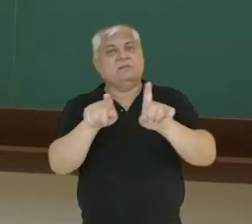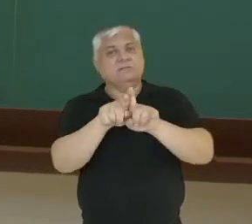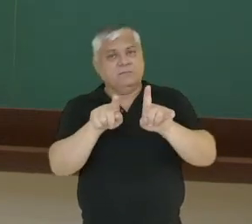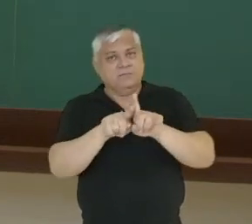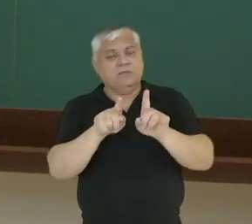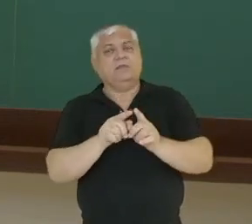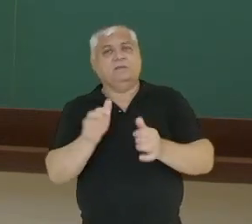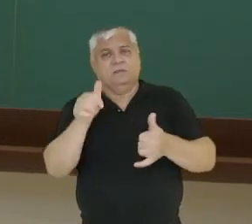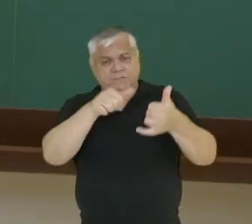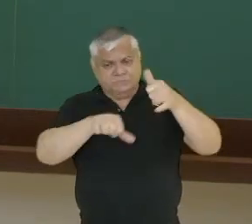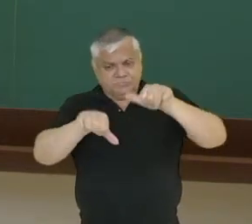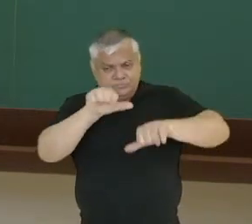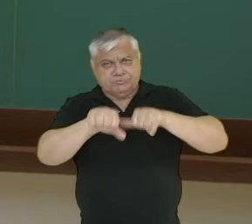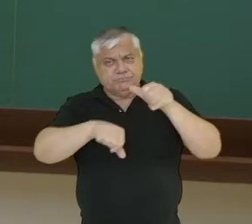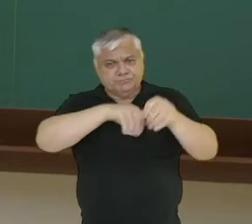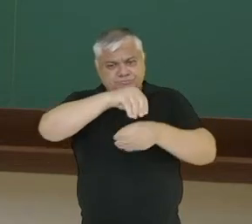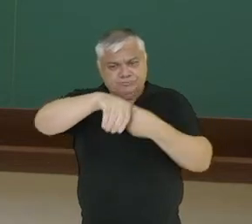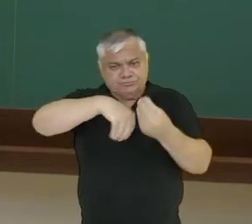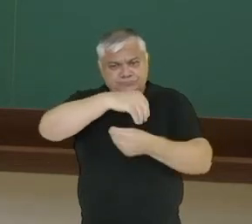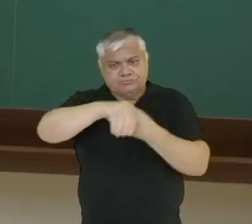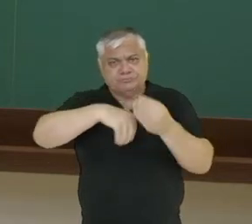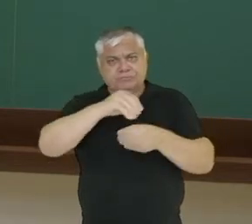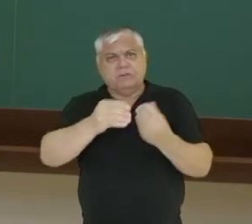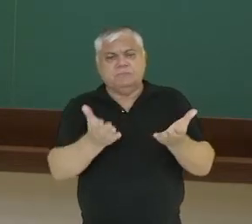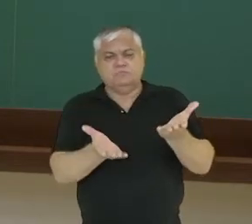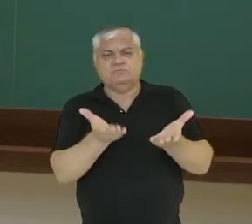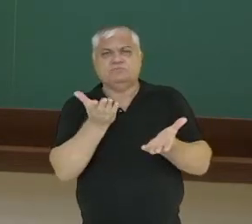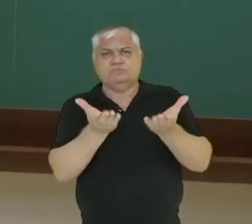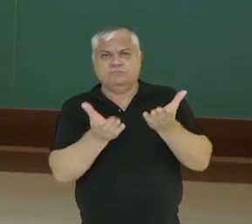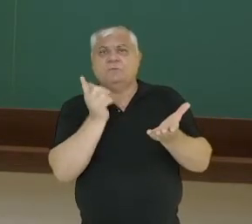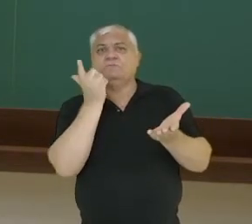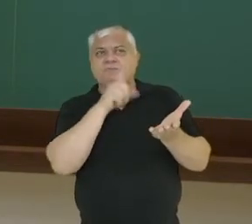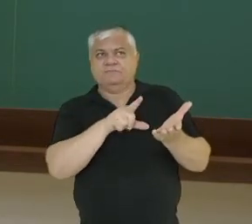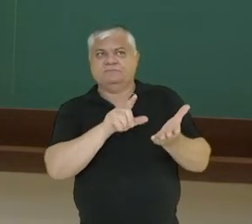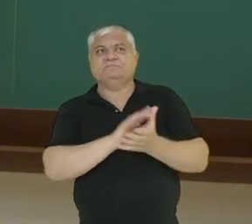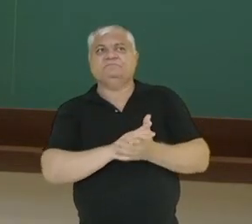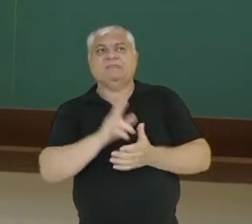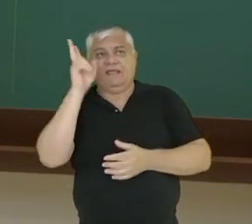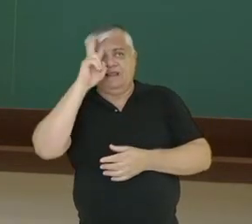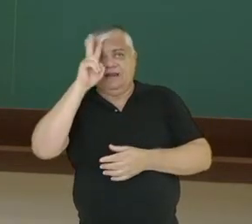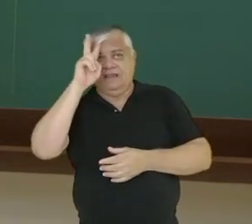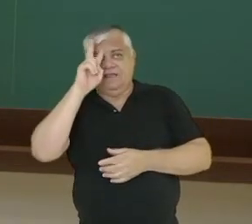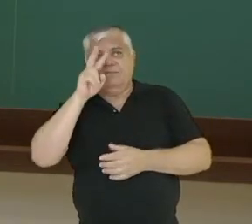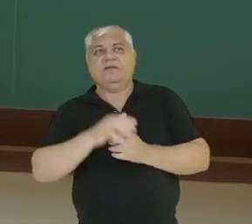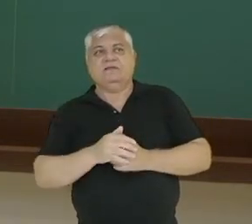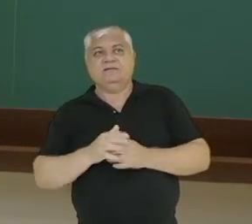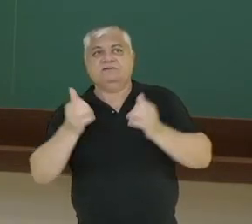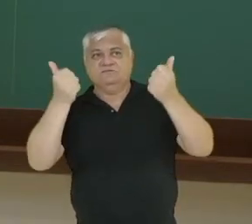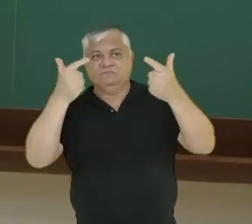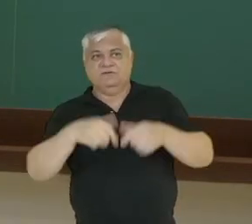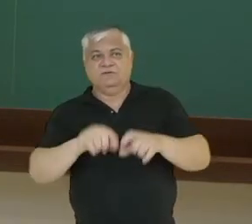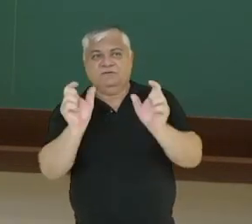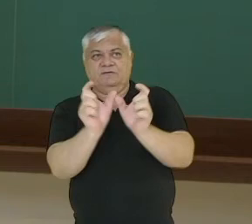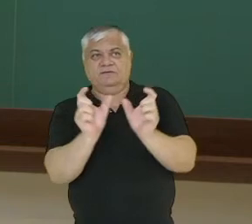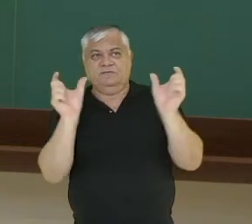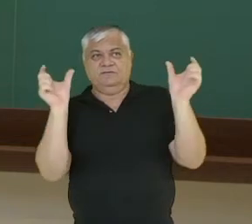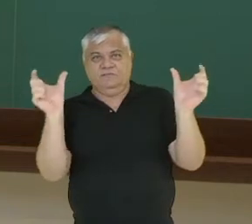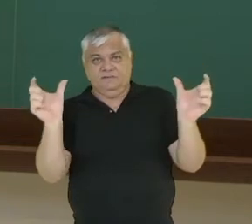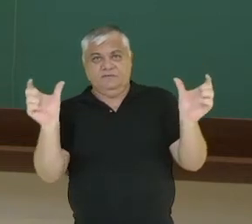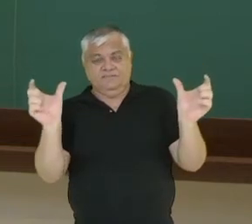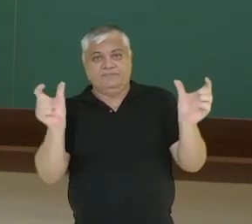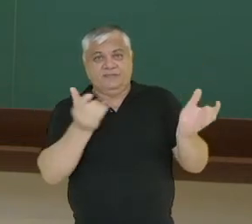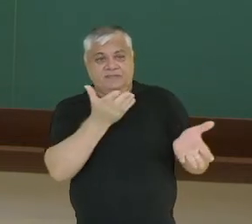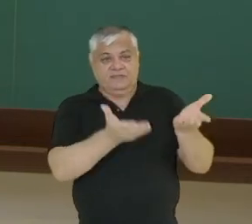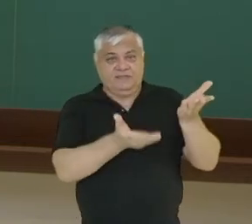reações químicas elas atingem equilíbrio. Lembra, nós temos aqui a divisão entre